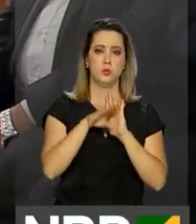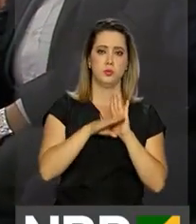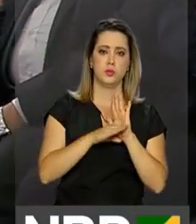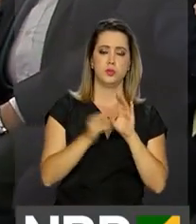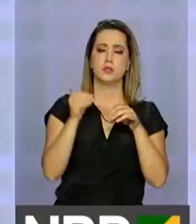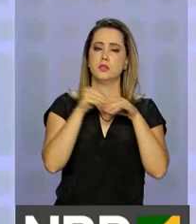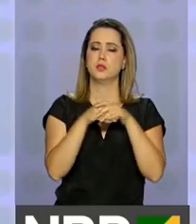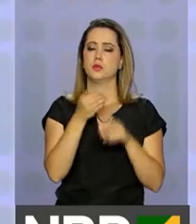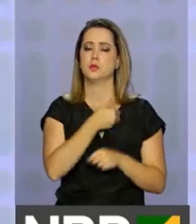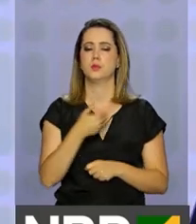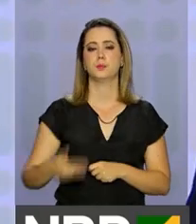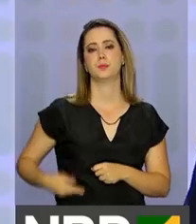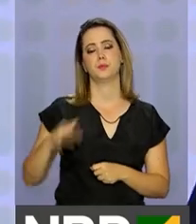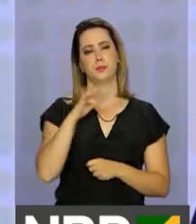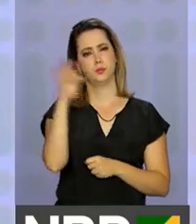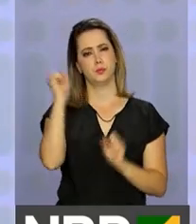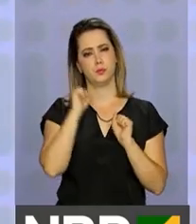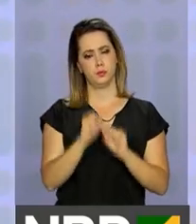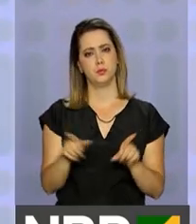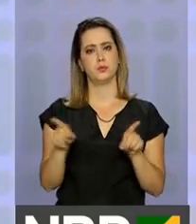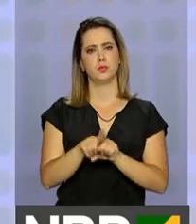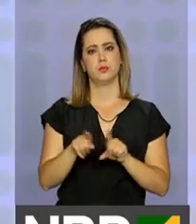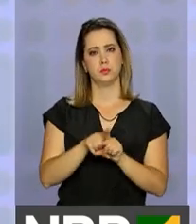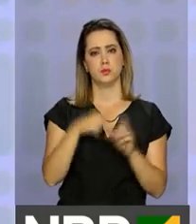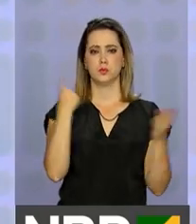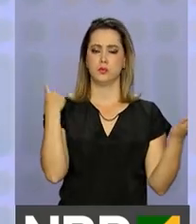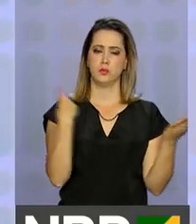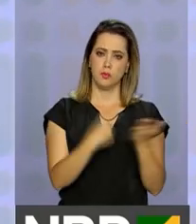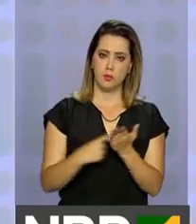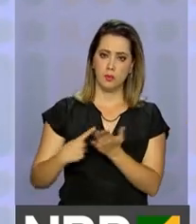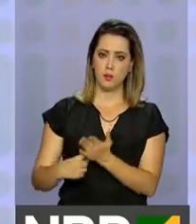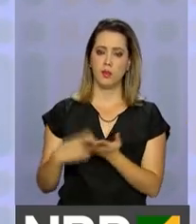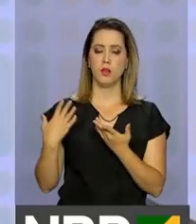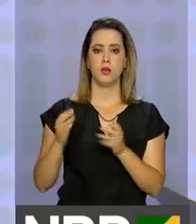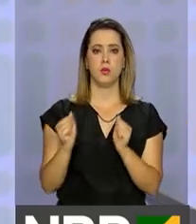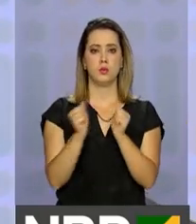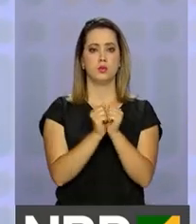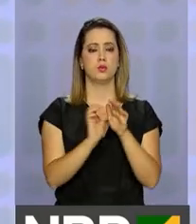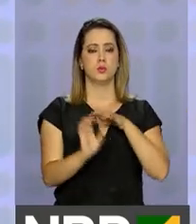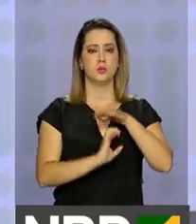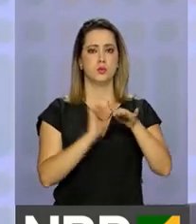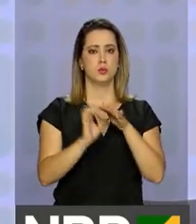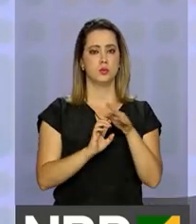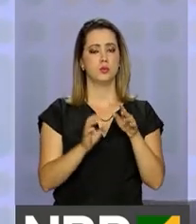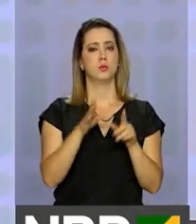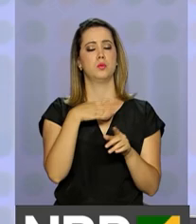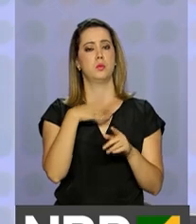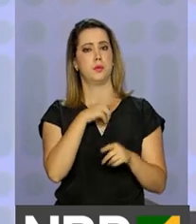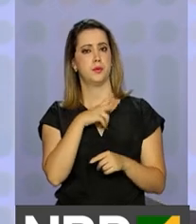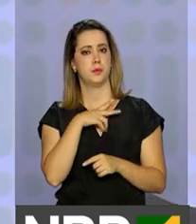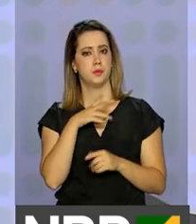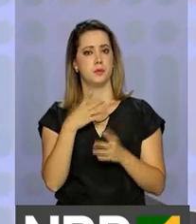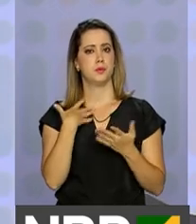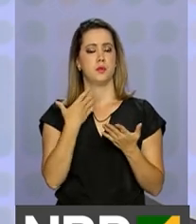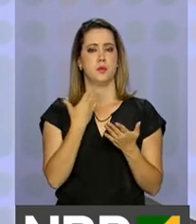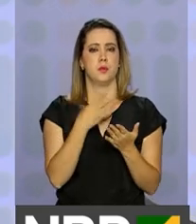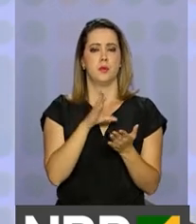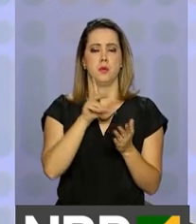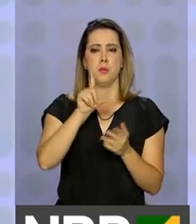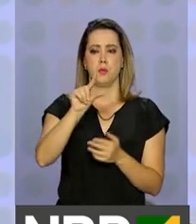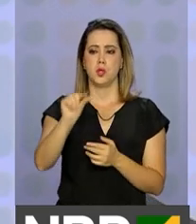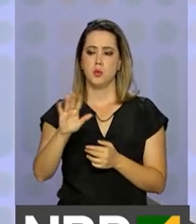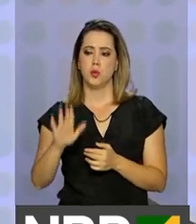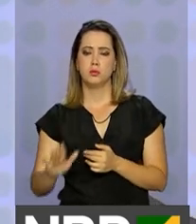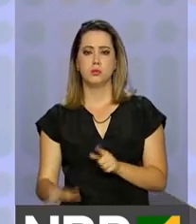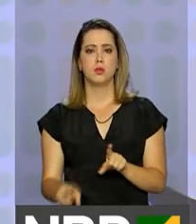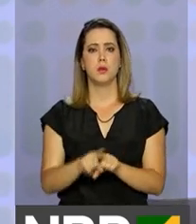no governo federal. Poderá ainda ser firmada parceria com a iniciativa privada para descontos em produtos ou eventos